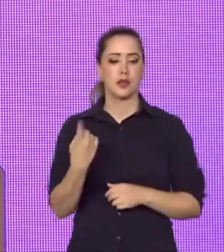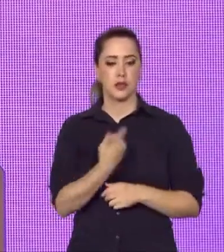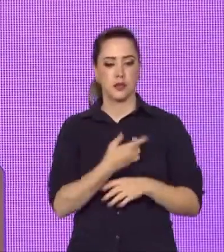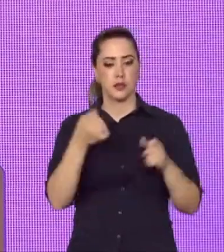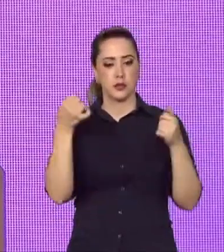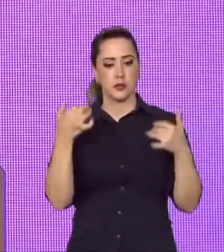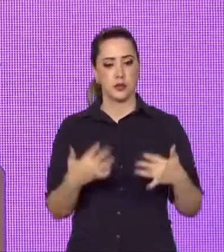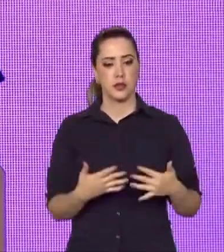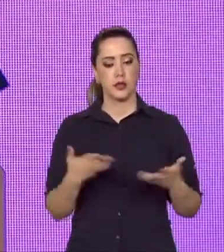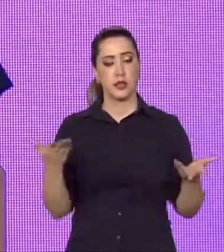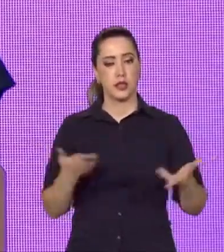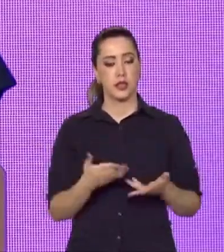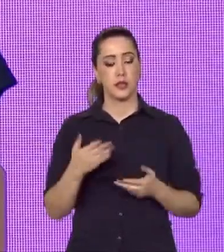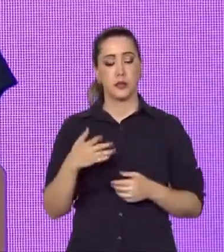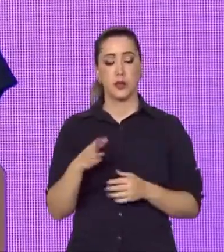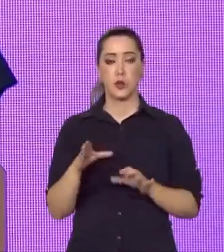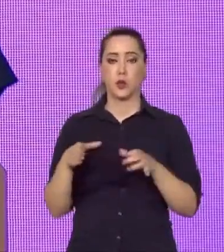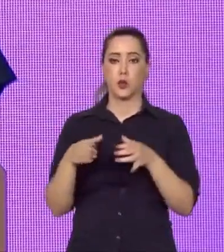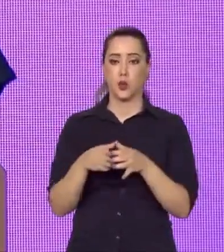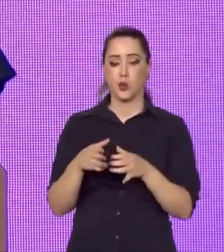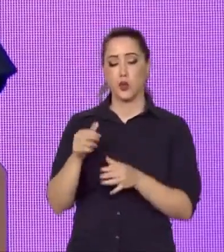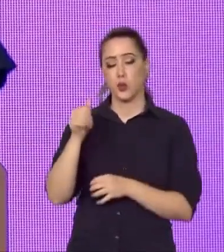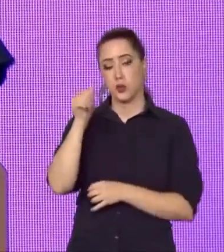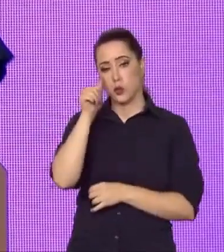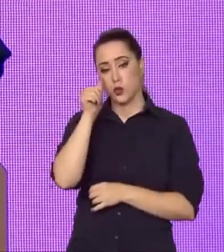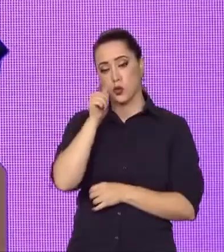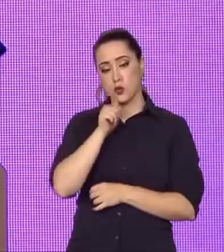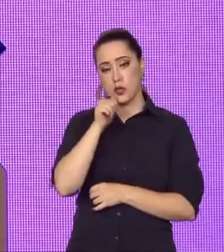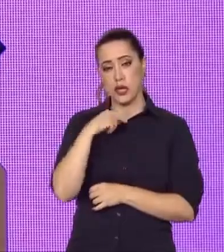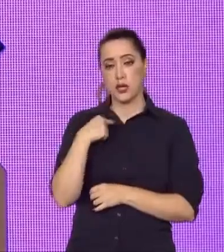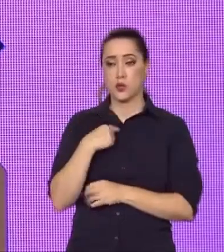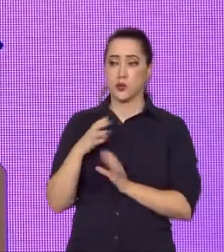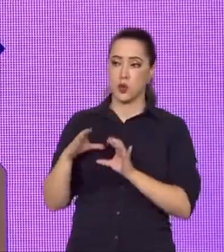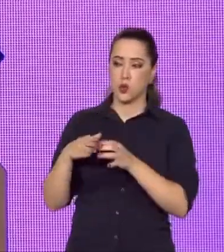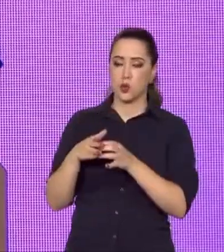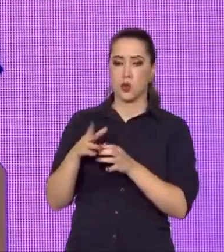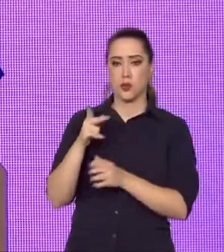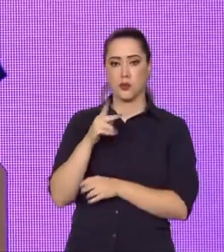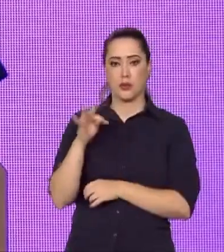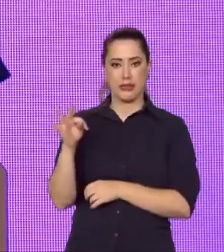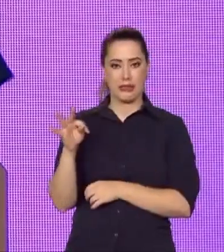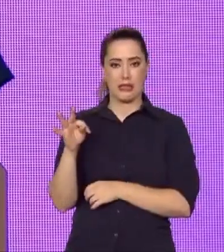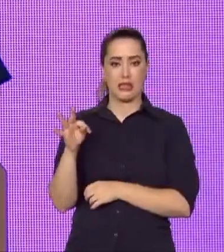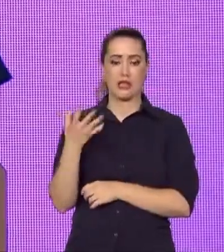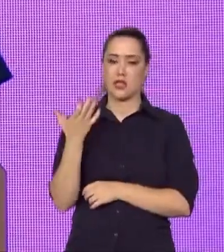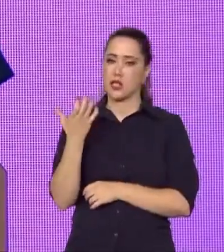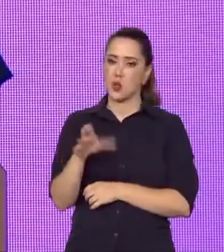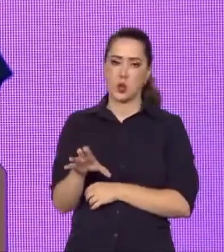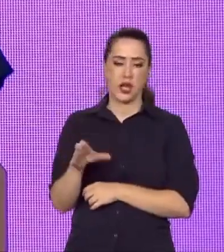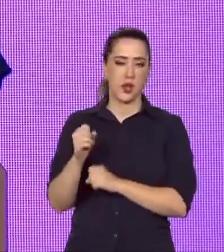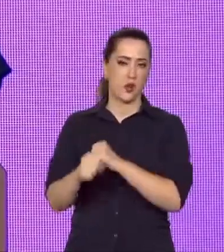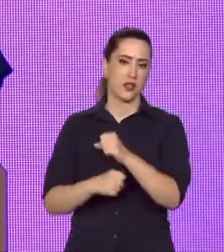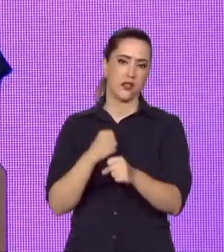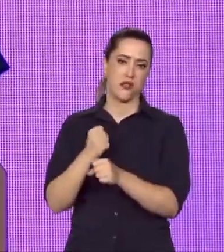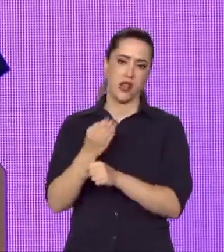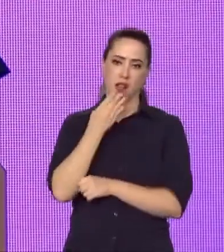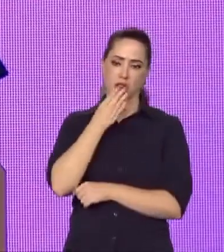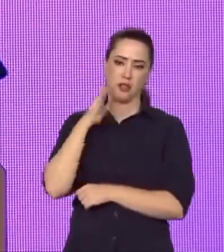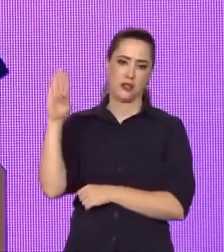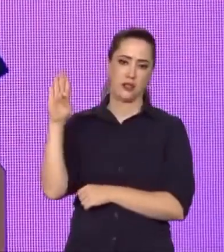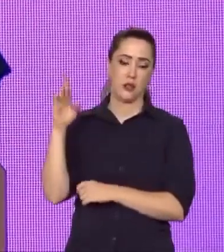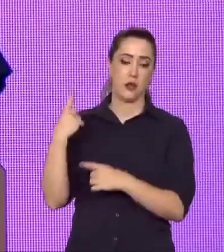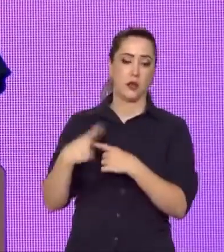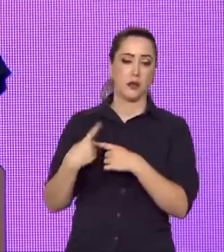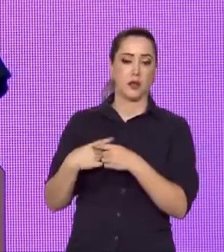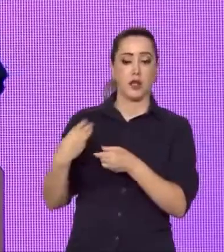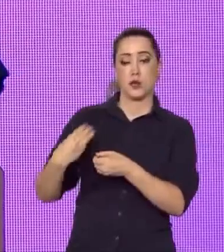falo aqui pelas mulheres do meu partido, do Partido dos Trabalhadores, que querem desistir da política, ano que vem não querem mais concorrer, porque nos